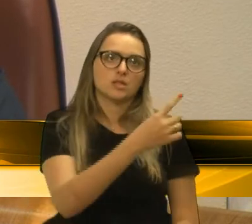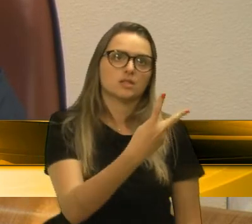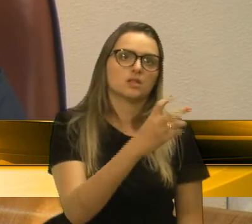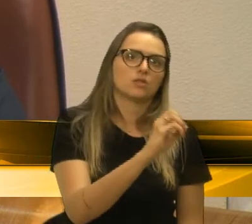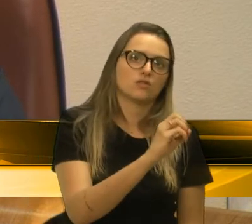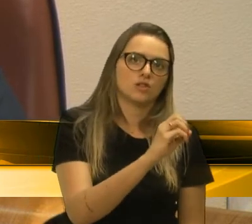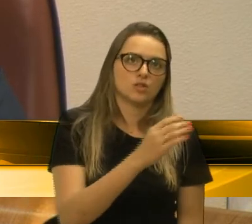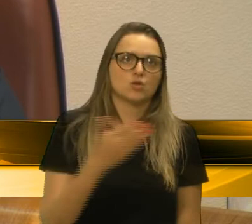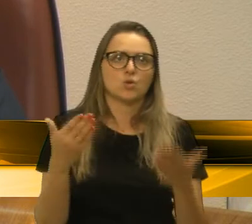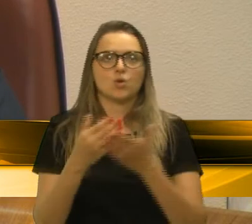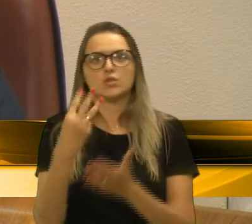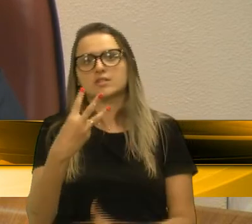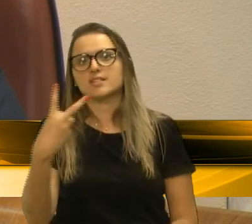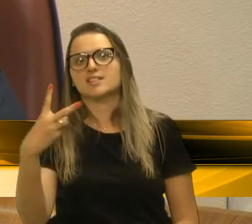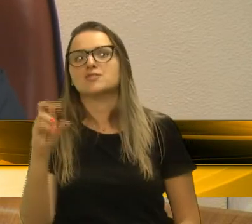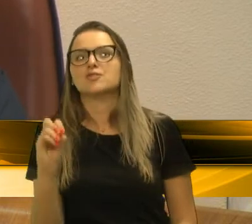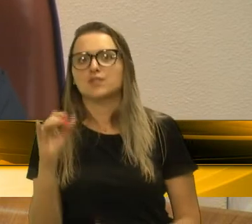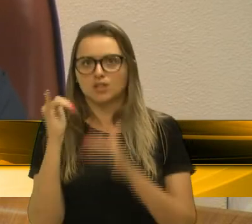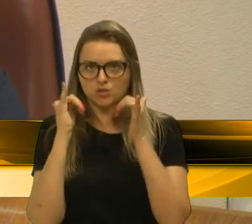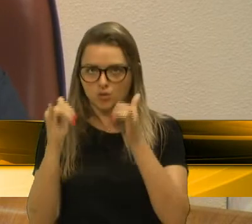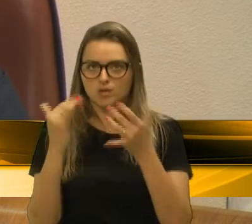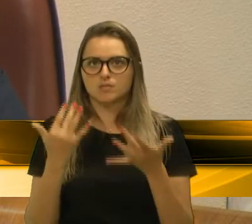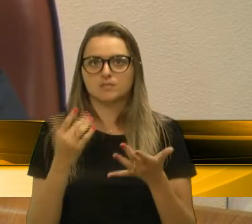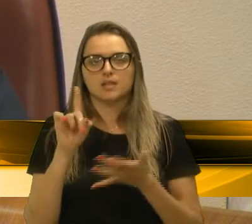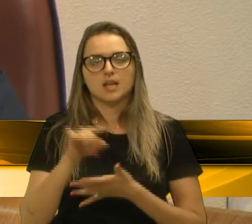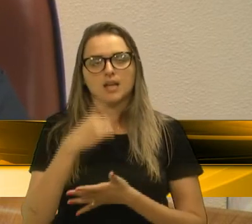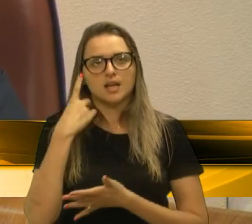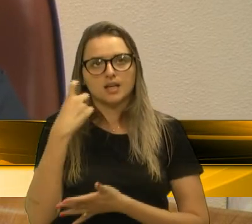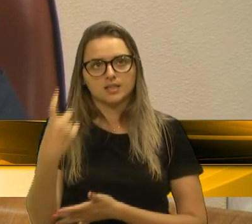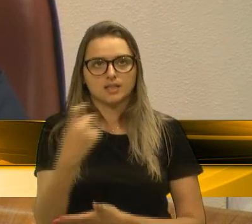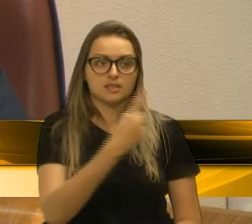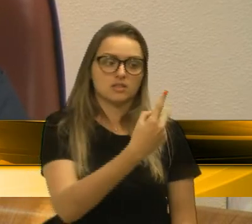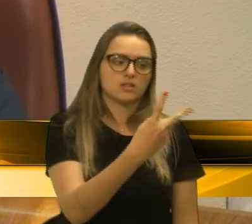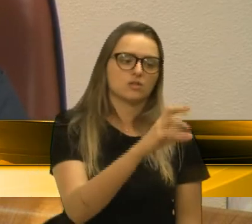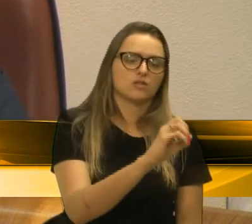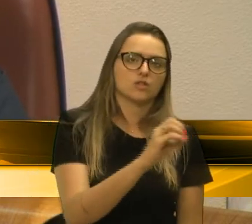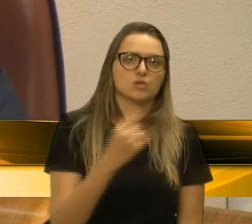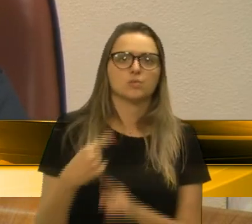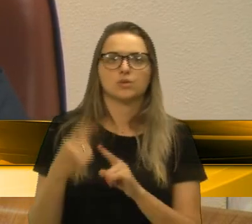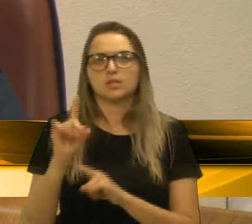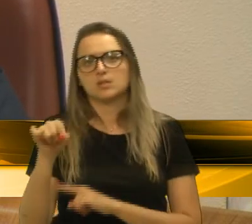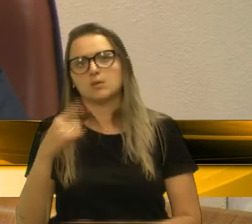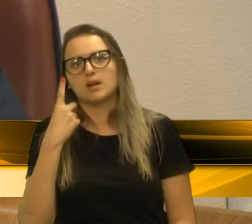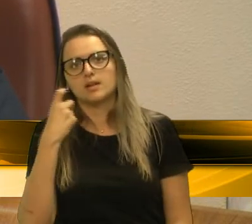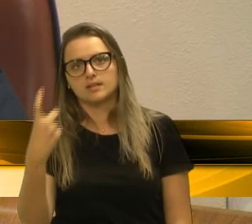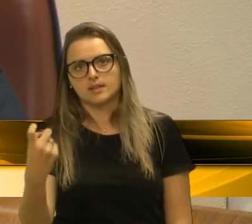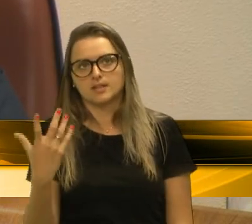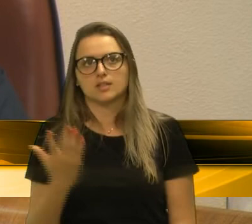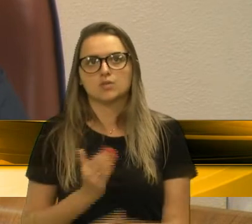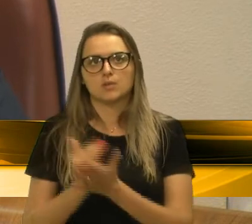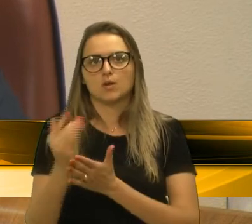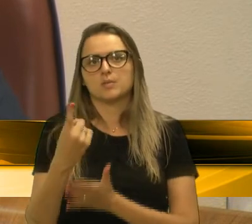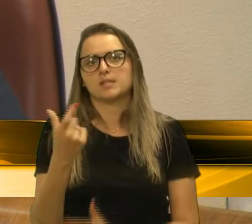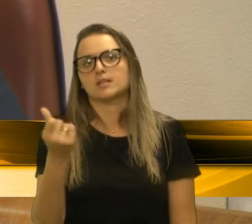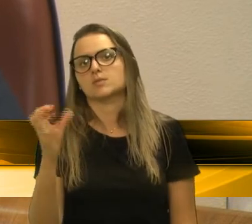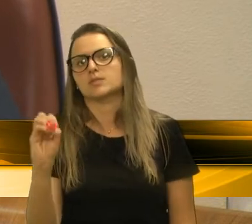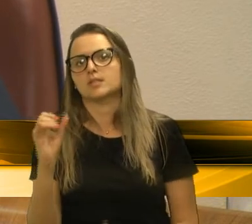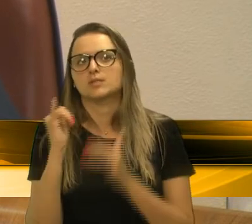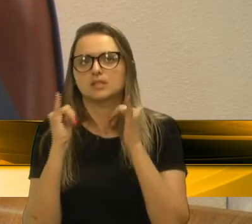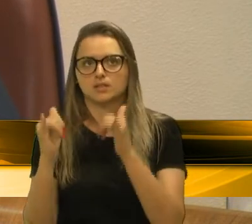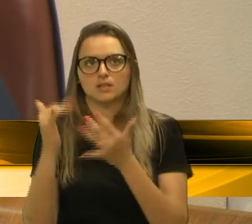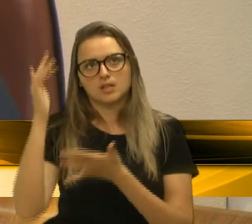veículos para 320 veículos. Então, se era interessante para 120, por que não é interessante para 160,